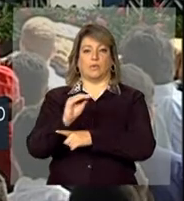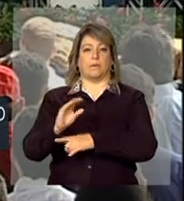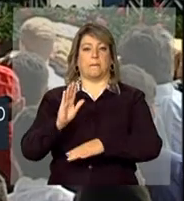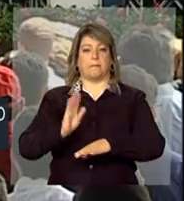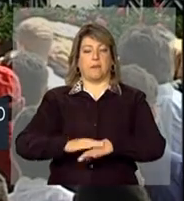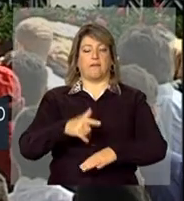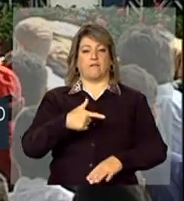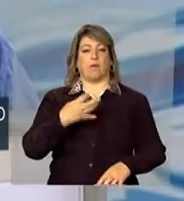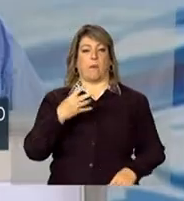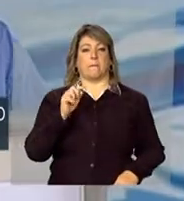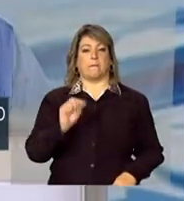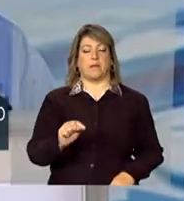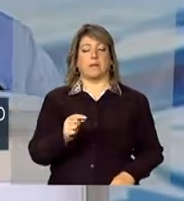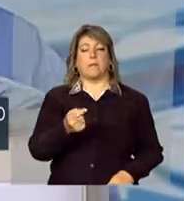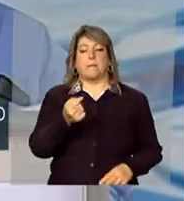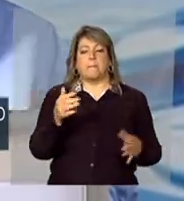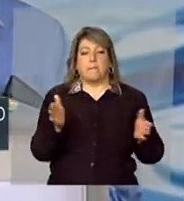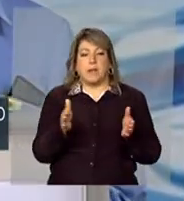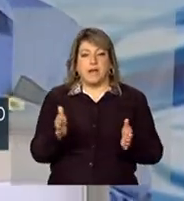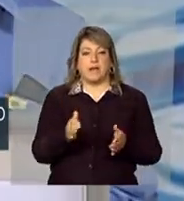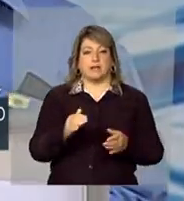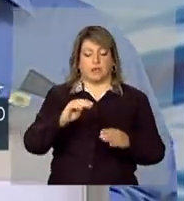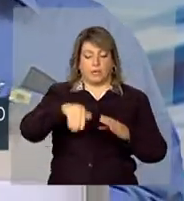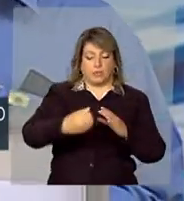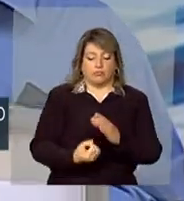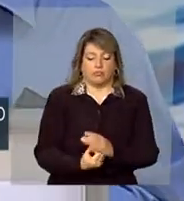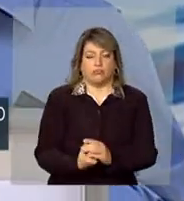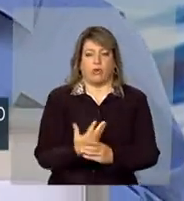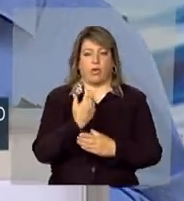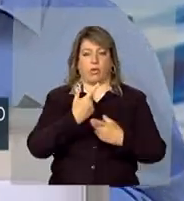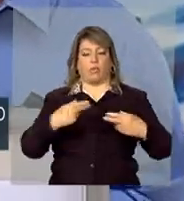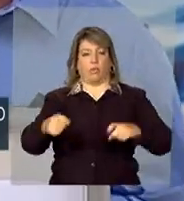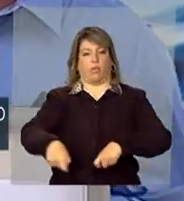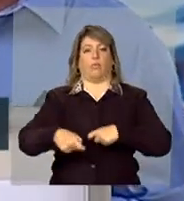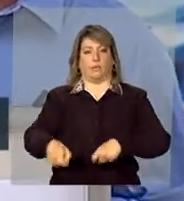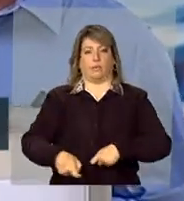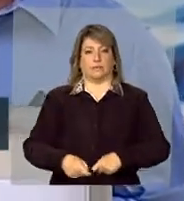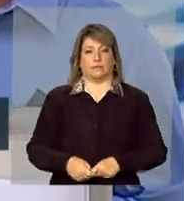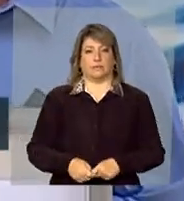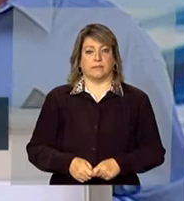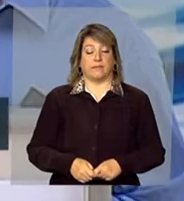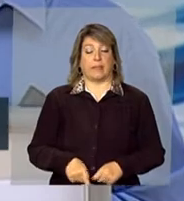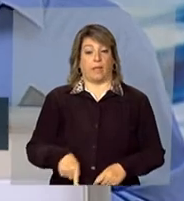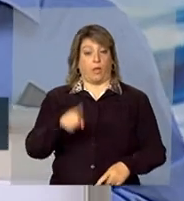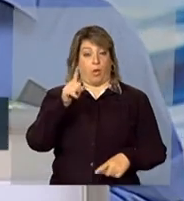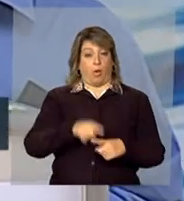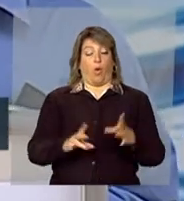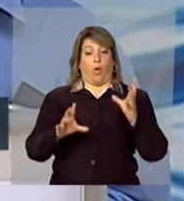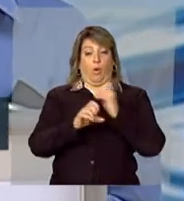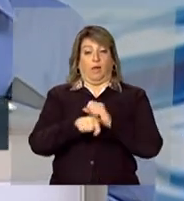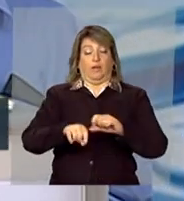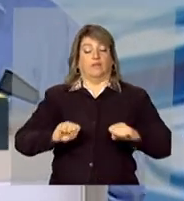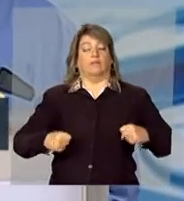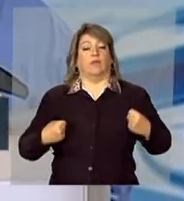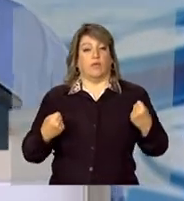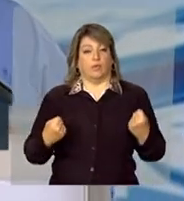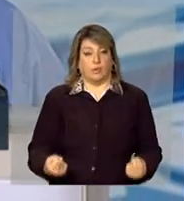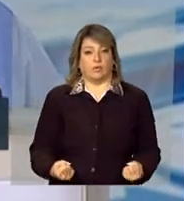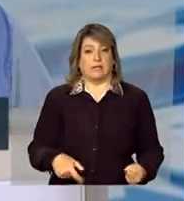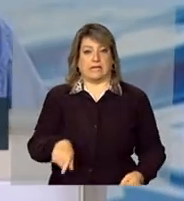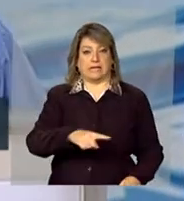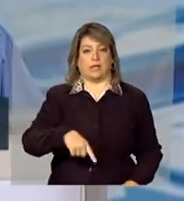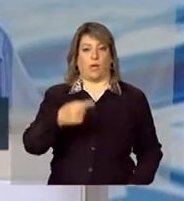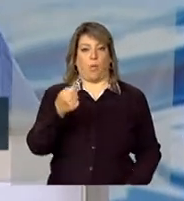mil pequenos produtores rurais. O total desse esforço, nesses quase